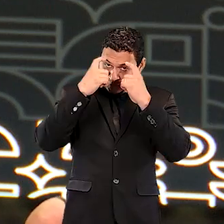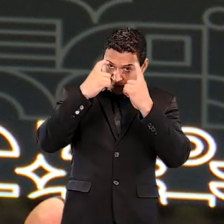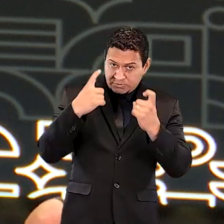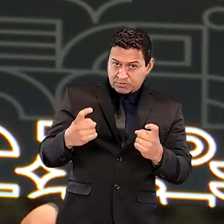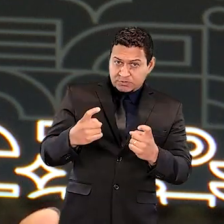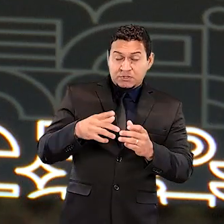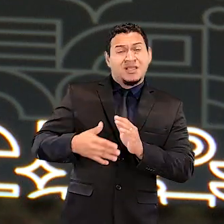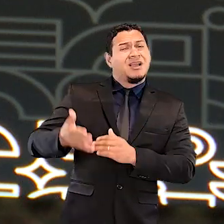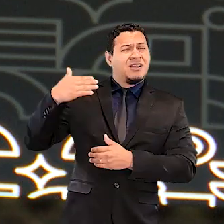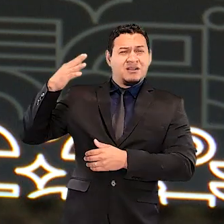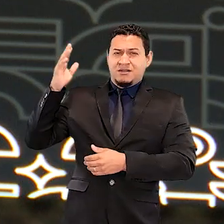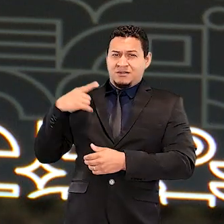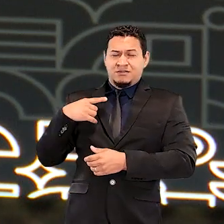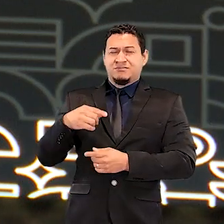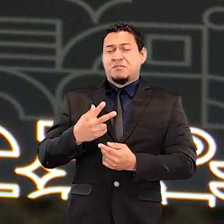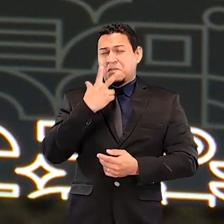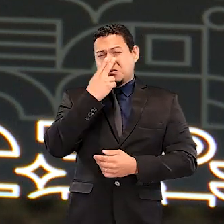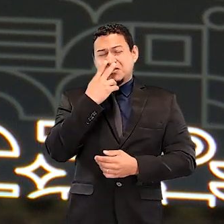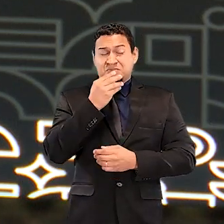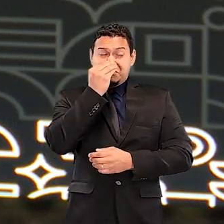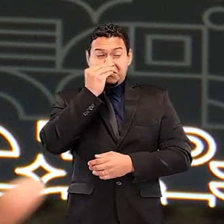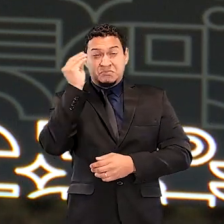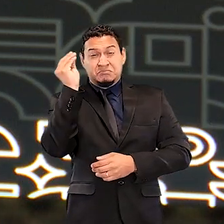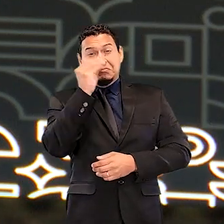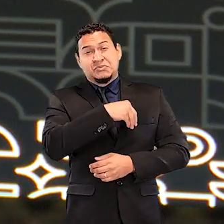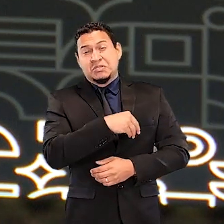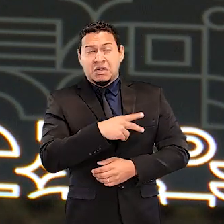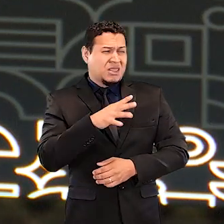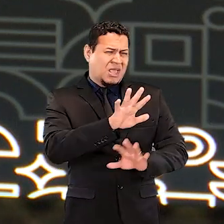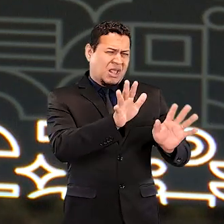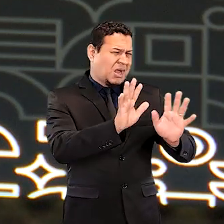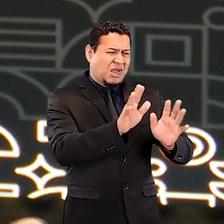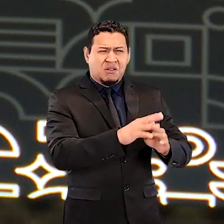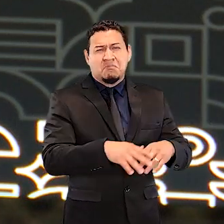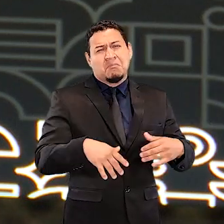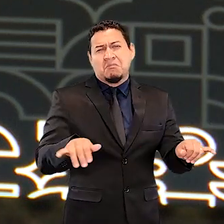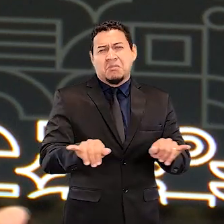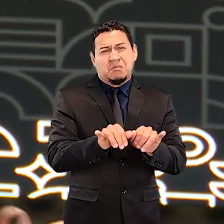eram consideradas insignificantes,